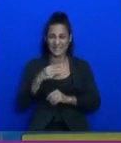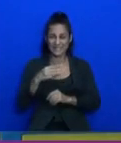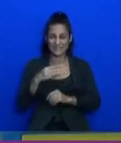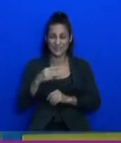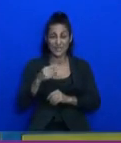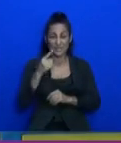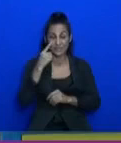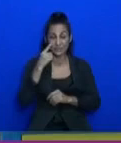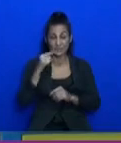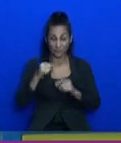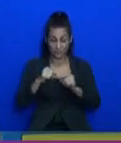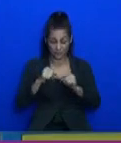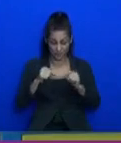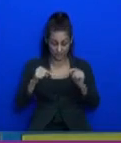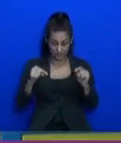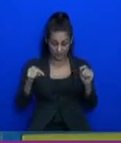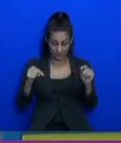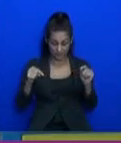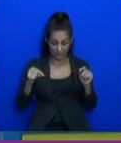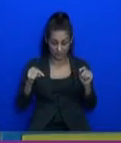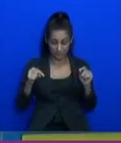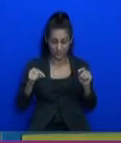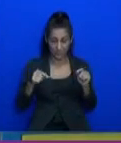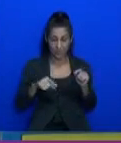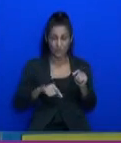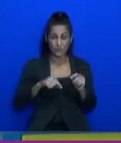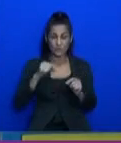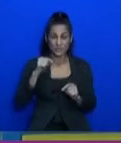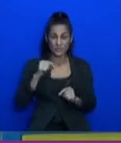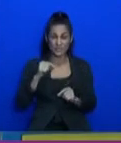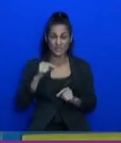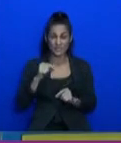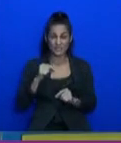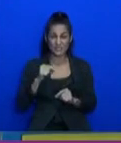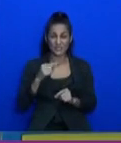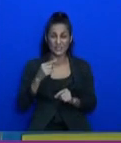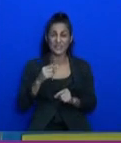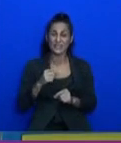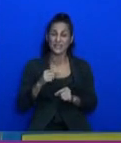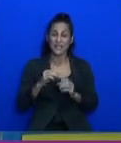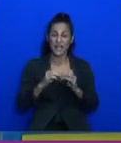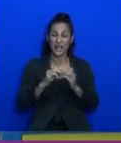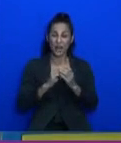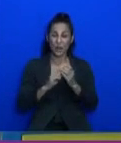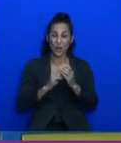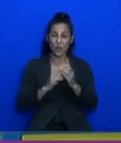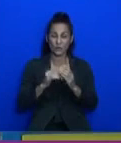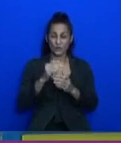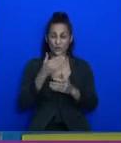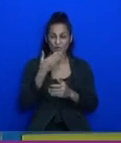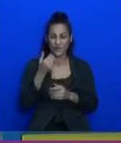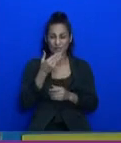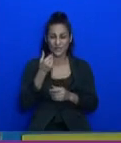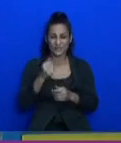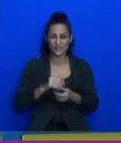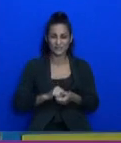E vamos confirmar, então, os 15 números sorteados da Lotofácil.